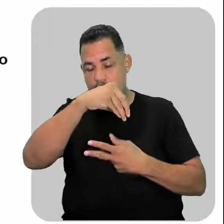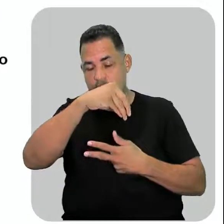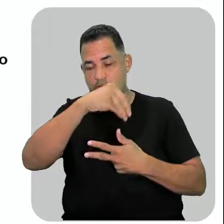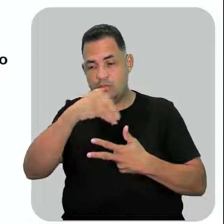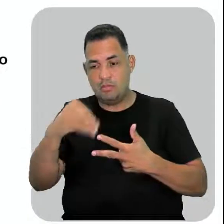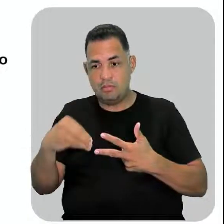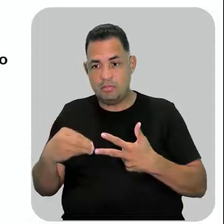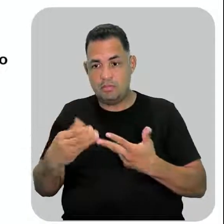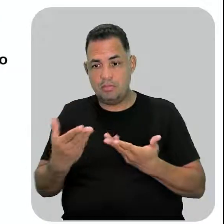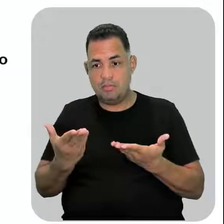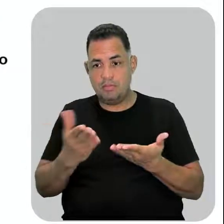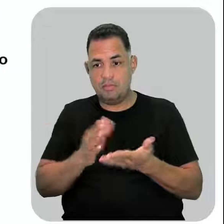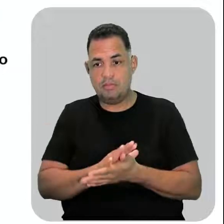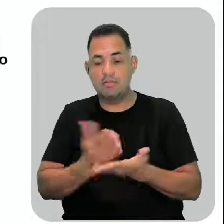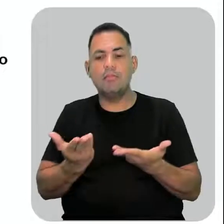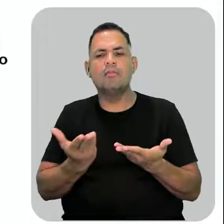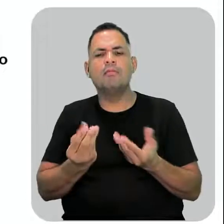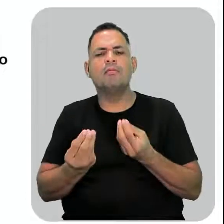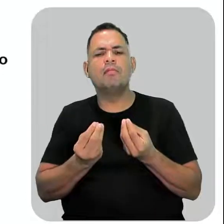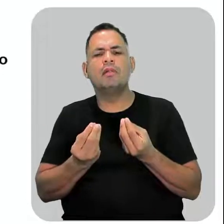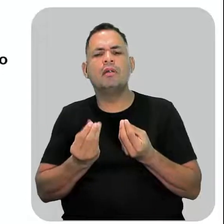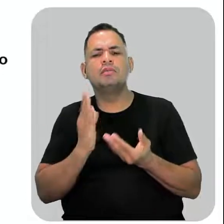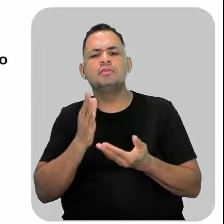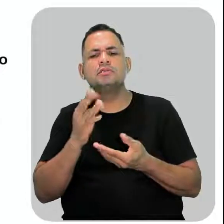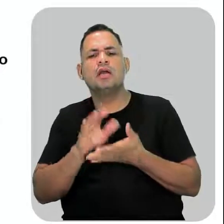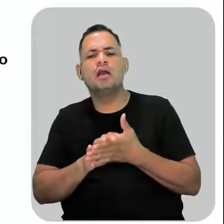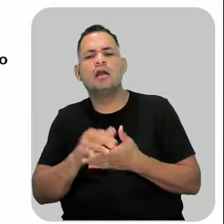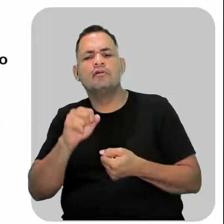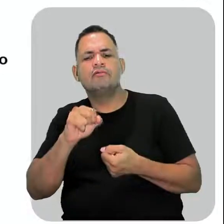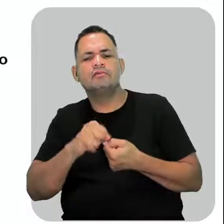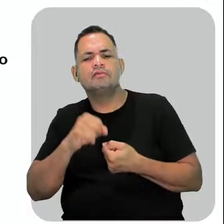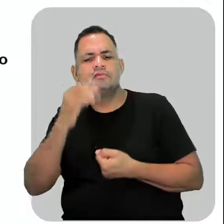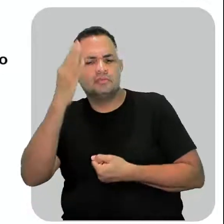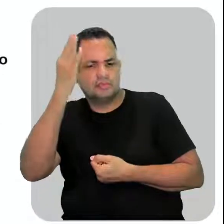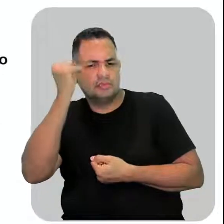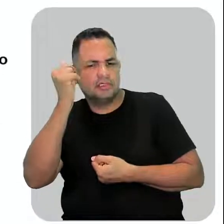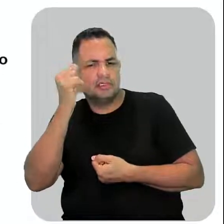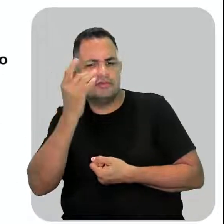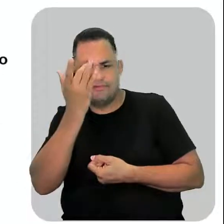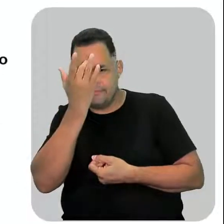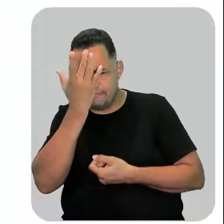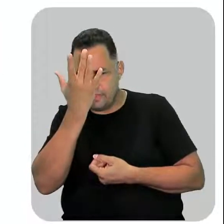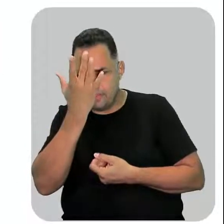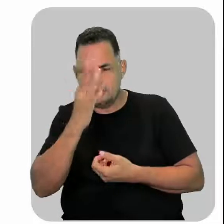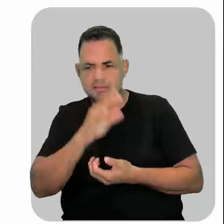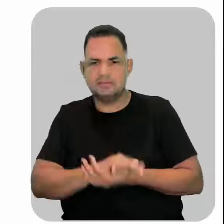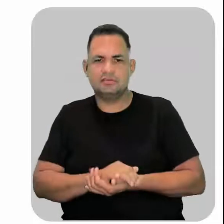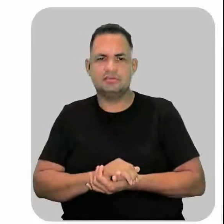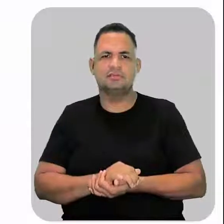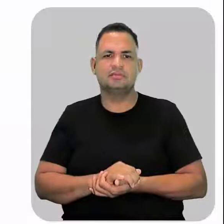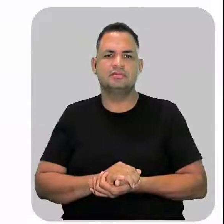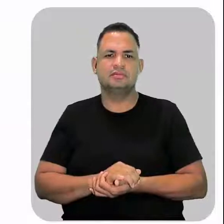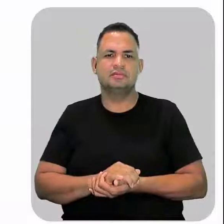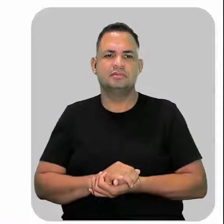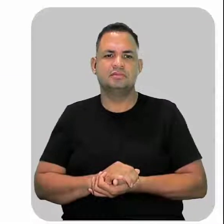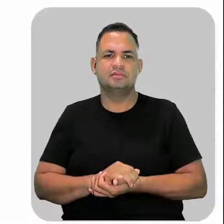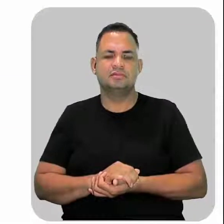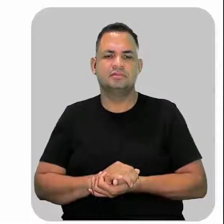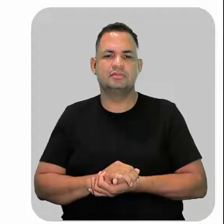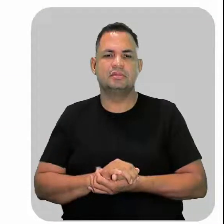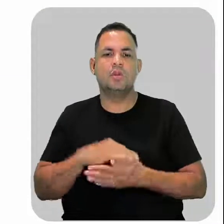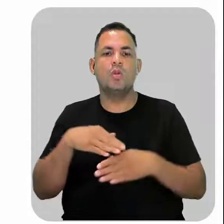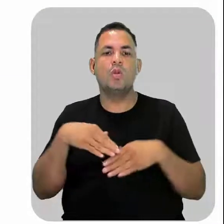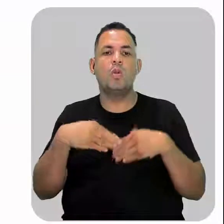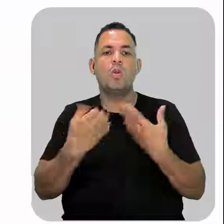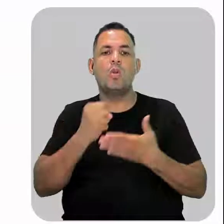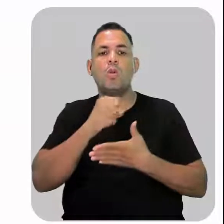aquele suspense. Professora, mas eu já fiz, eu já sei qual é. Foi bem facinho. Que bom. Então, vamos ver qual